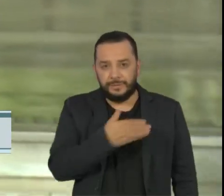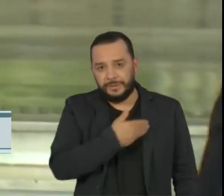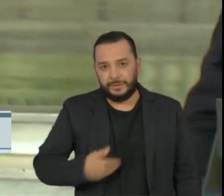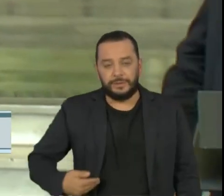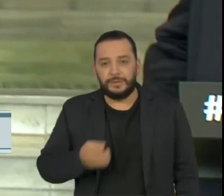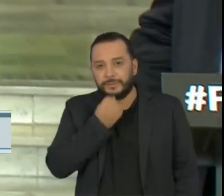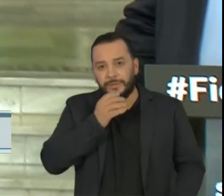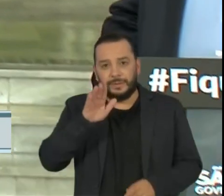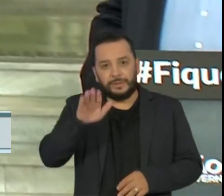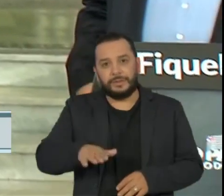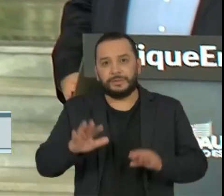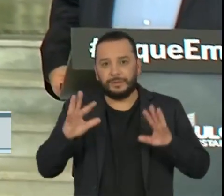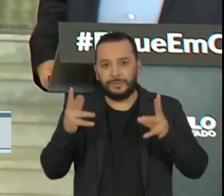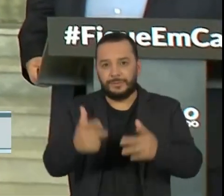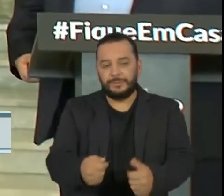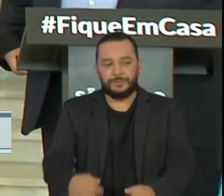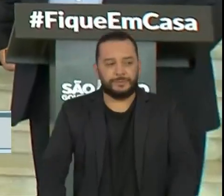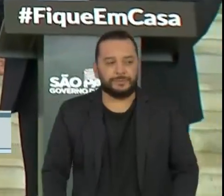duas perguntas.